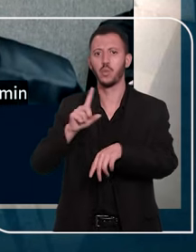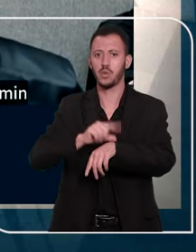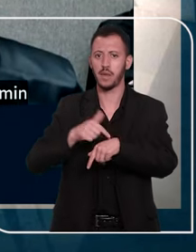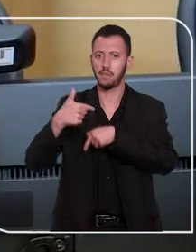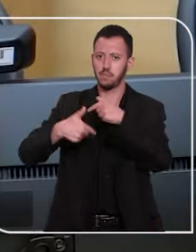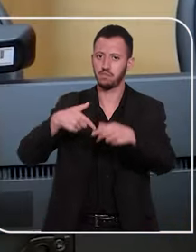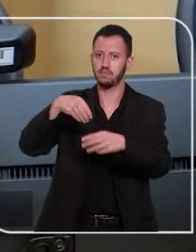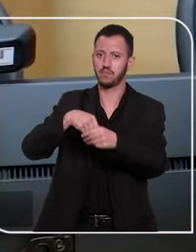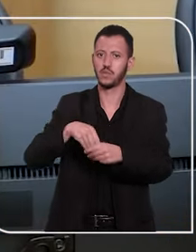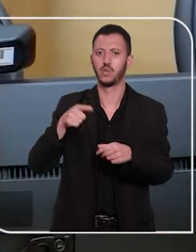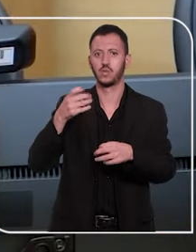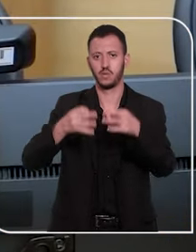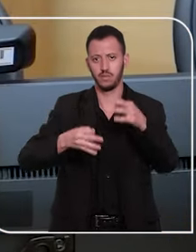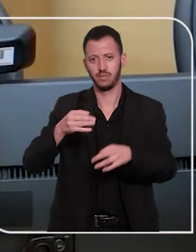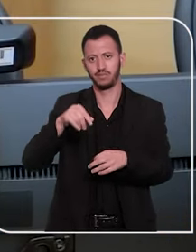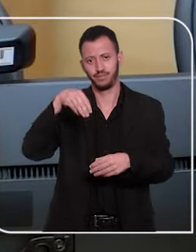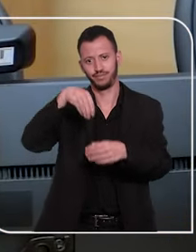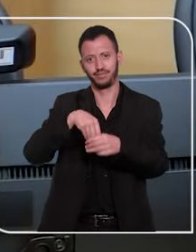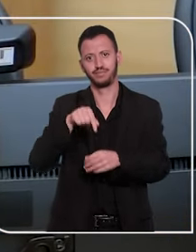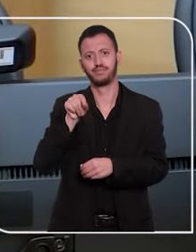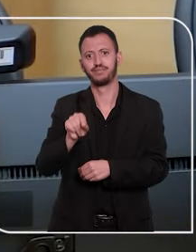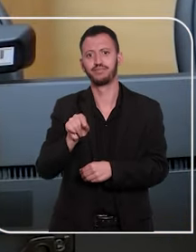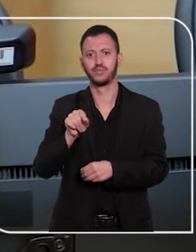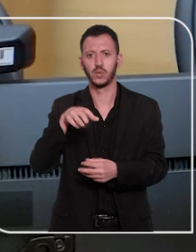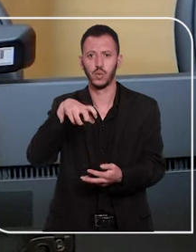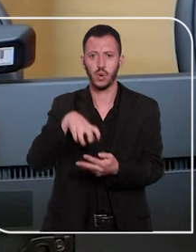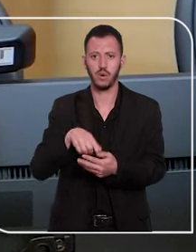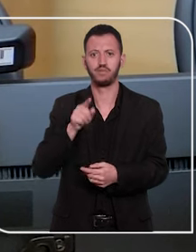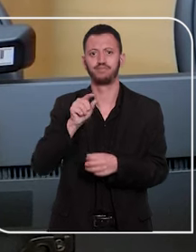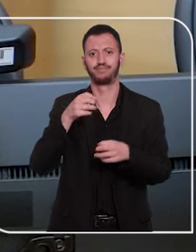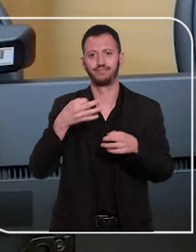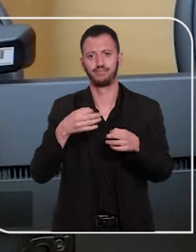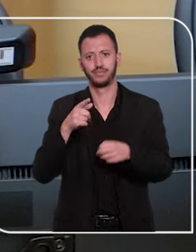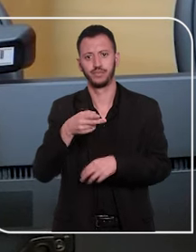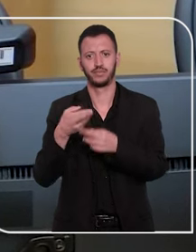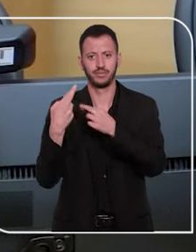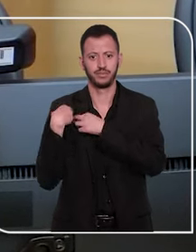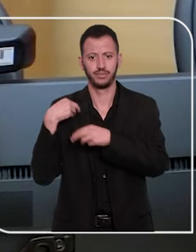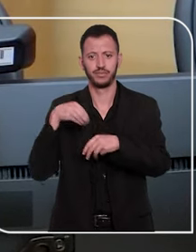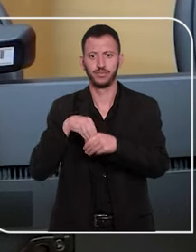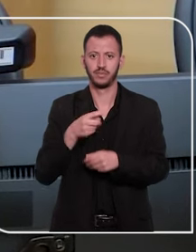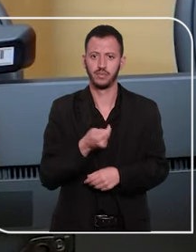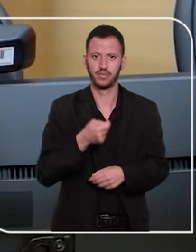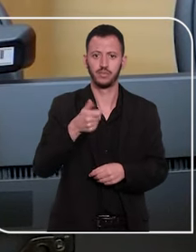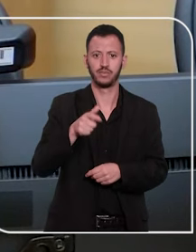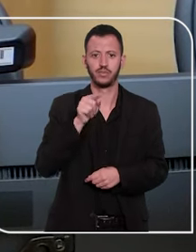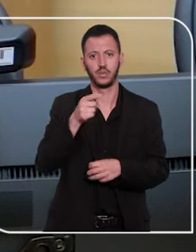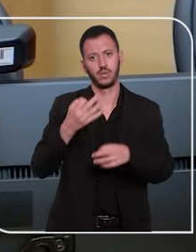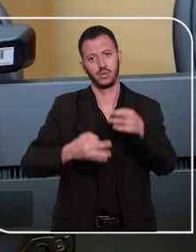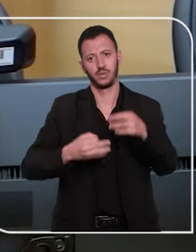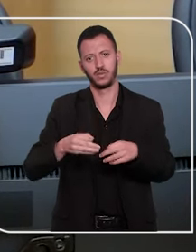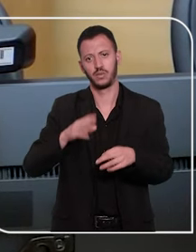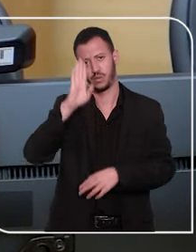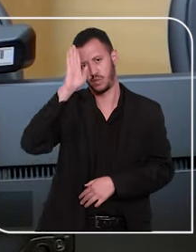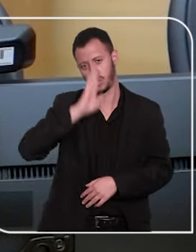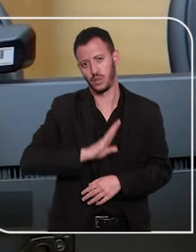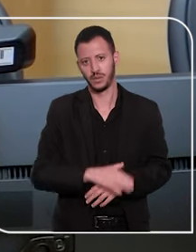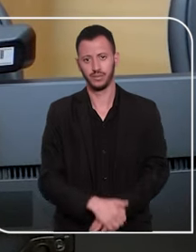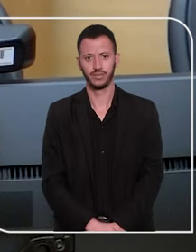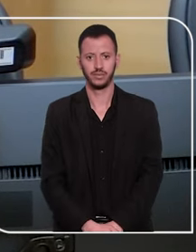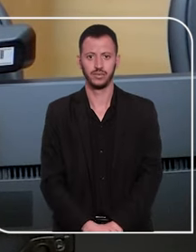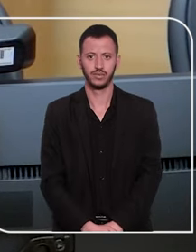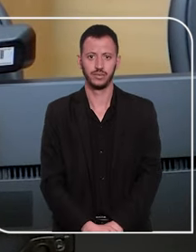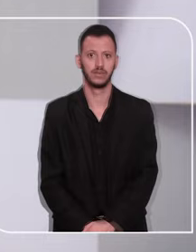judicial pois a responsabilidade do ente federativo resulta da sucumbência da parte beneficiada pela